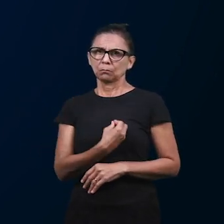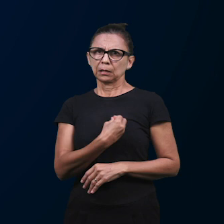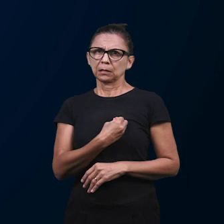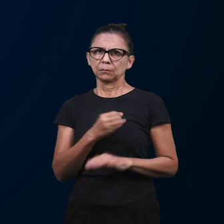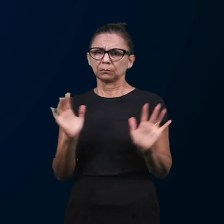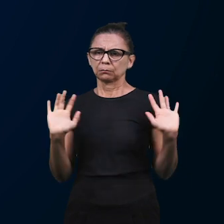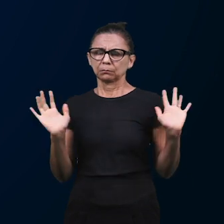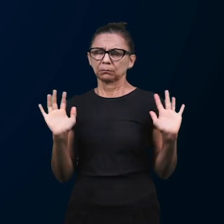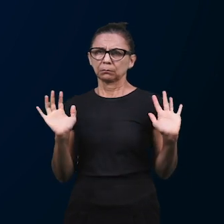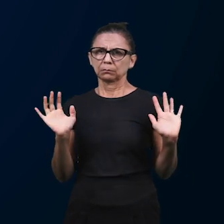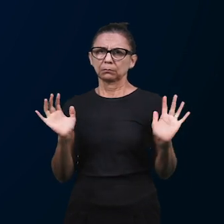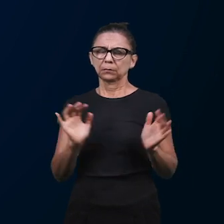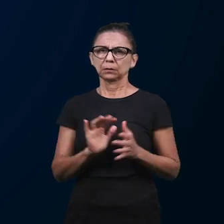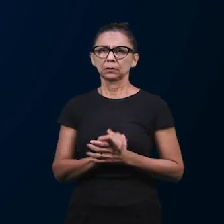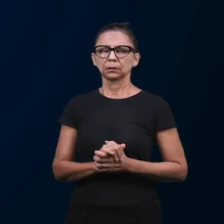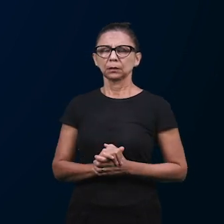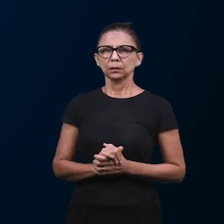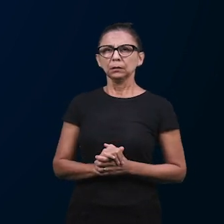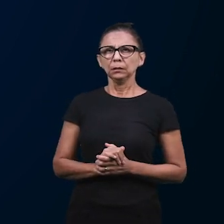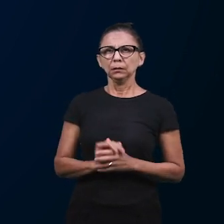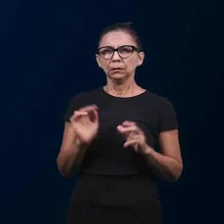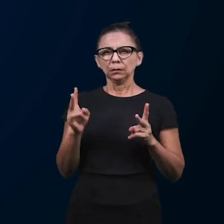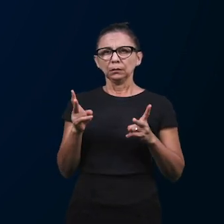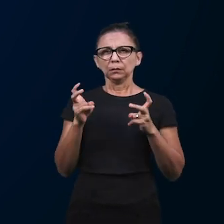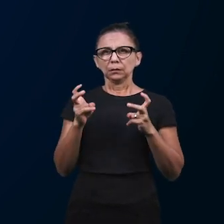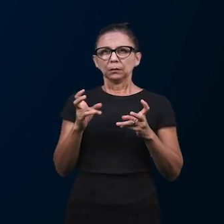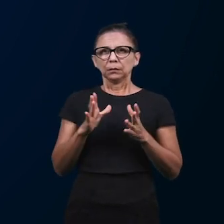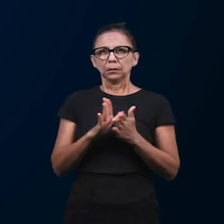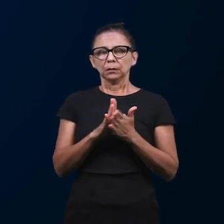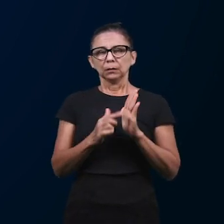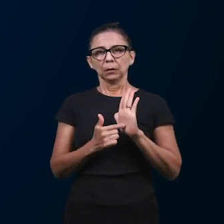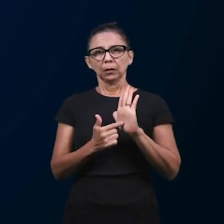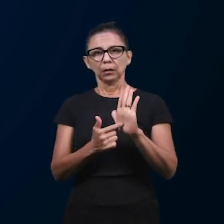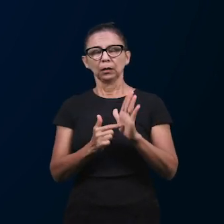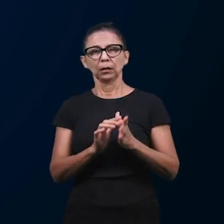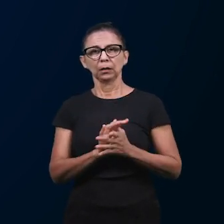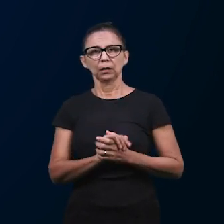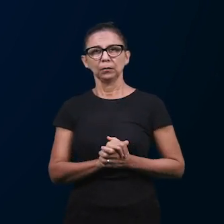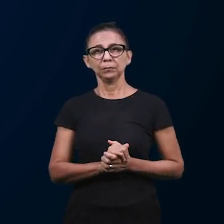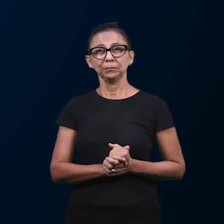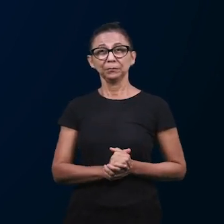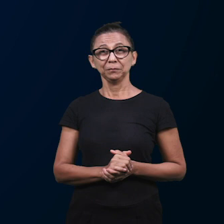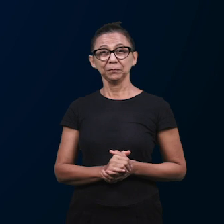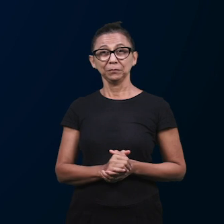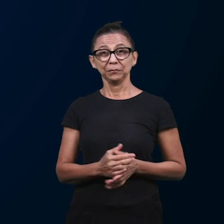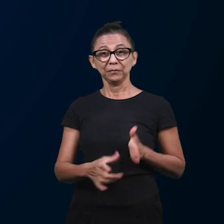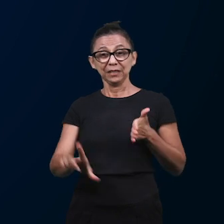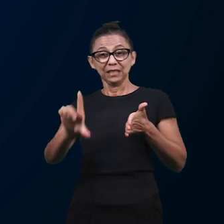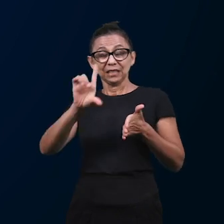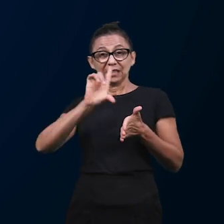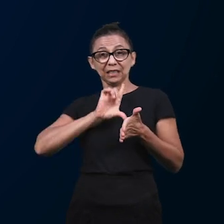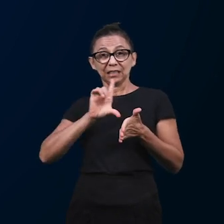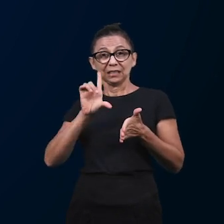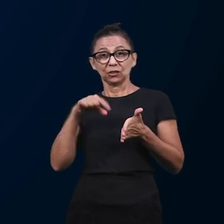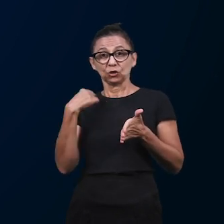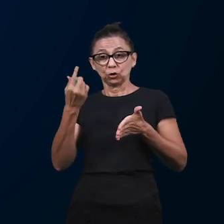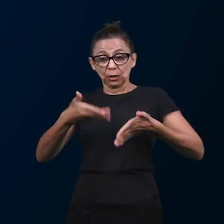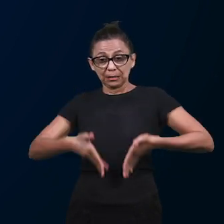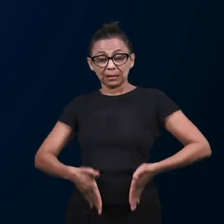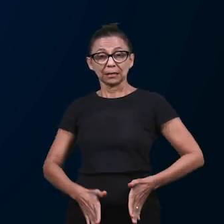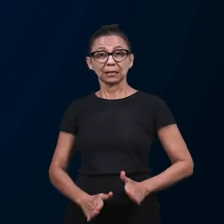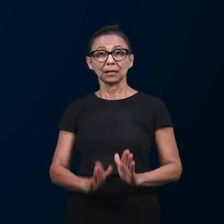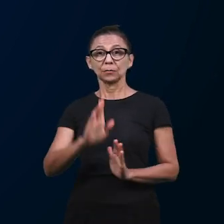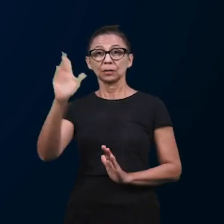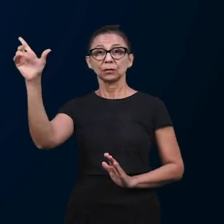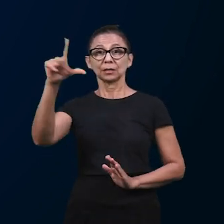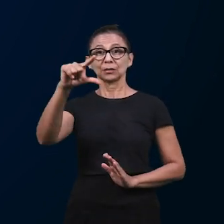ato. Importante observar que ele o fez conforme nos diz a palavra de Deus, muito antes de nascermos. Vejamos